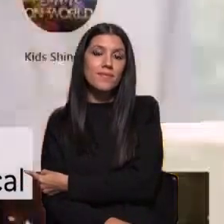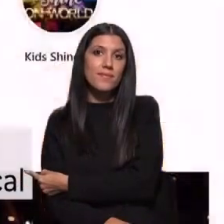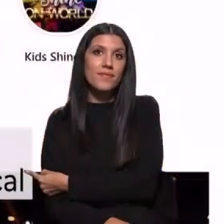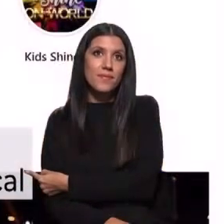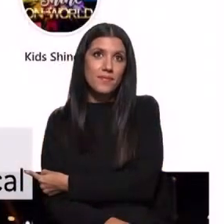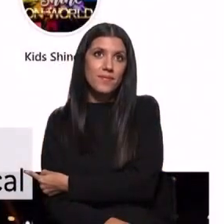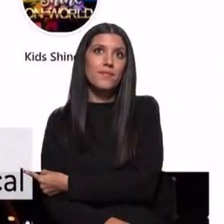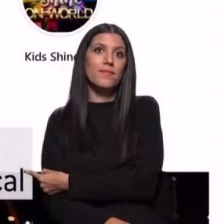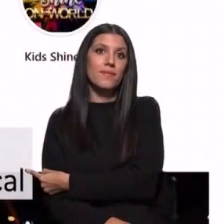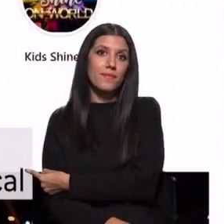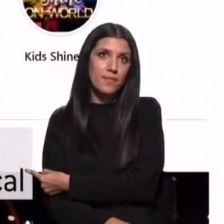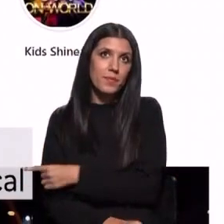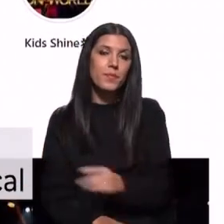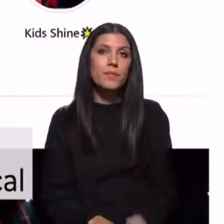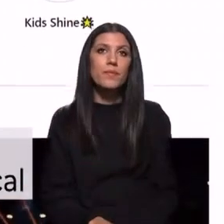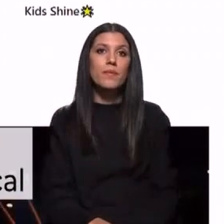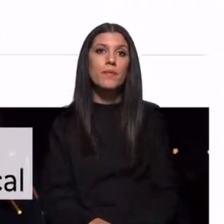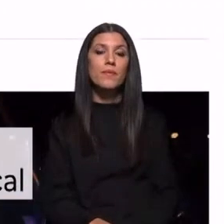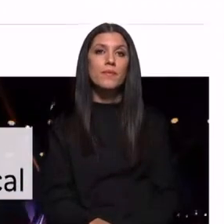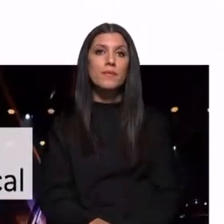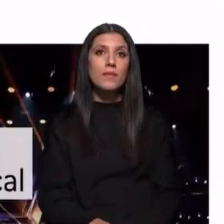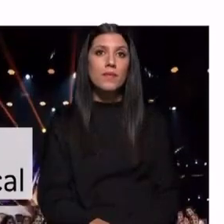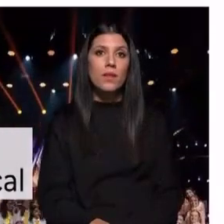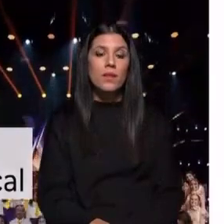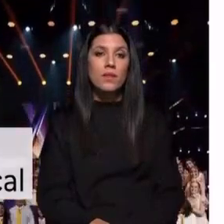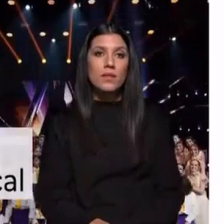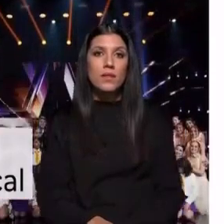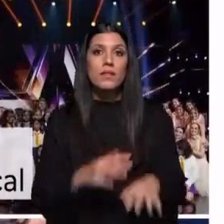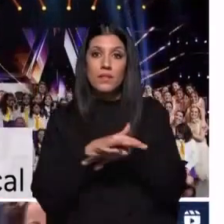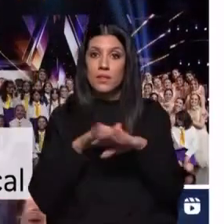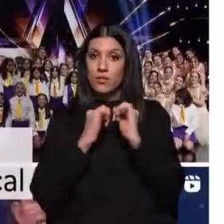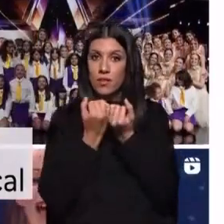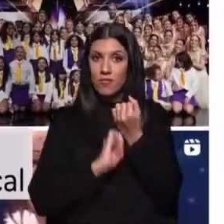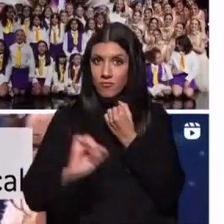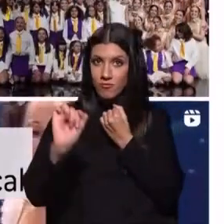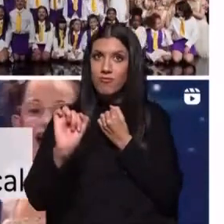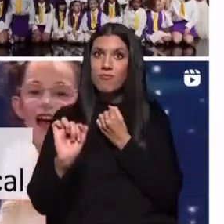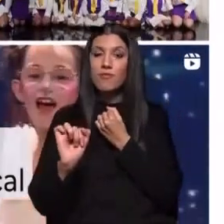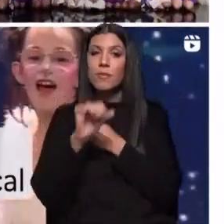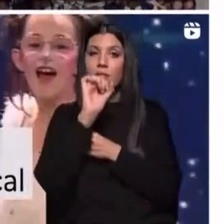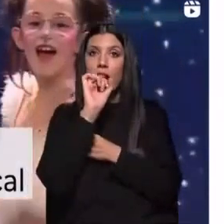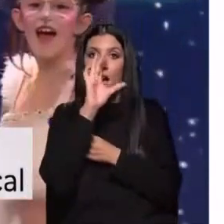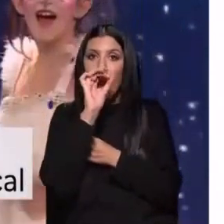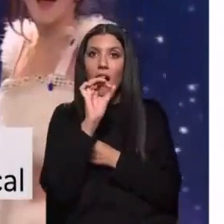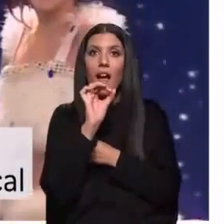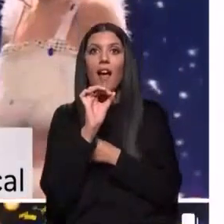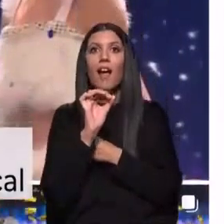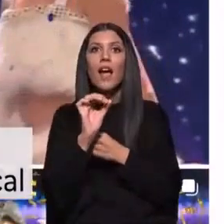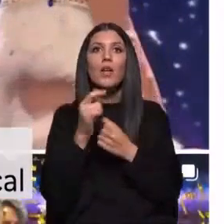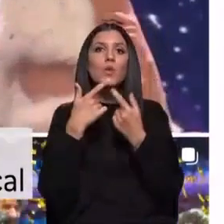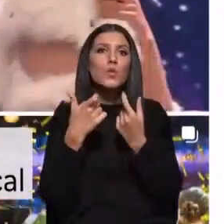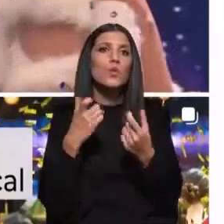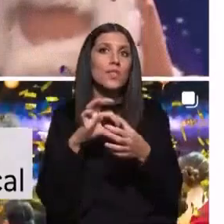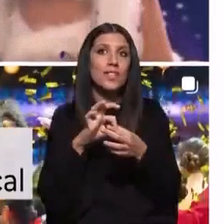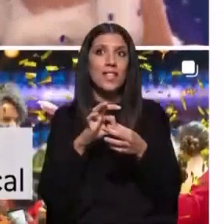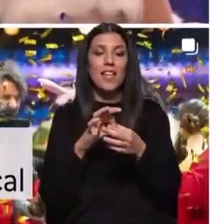Teatro Musical. Vamos aqui à página das redes sociais da Broadway Kids. E é aqui que ficam a saber tudo o que diz respeito a